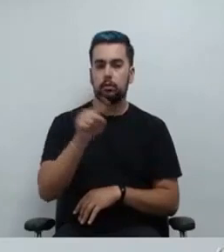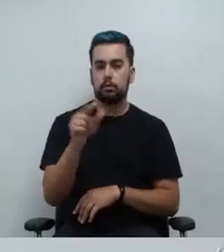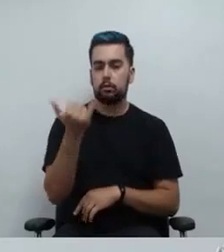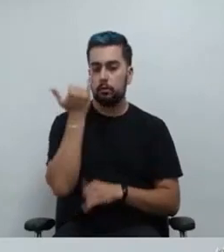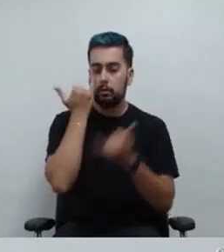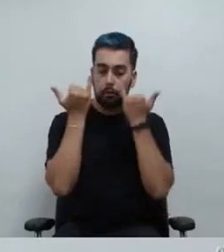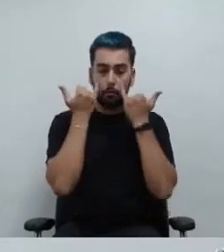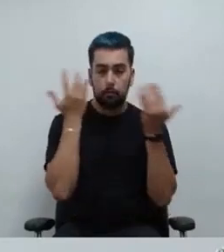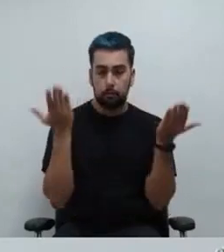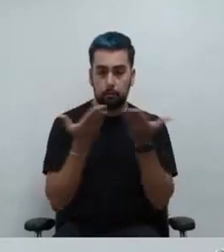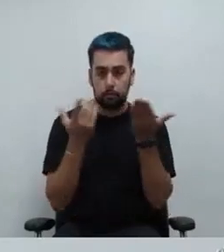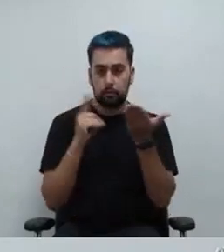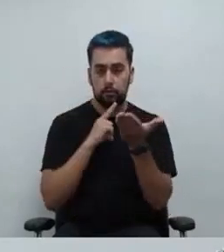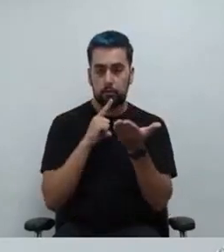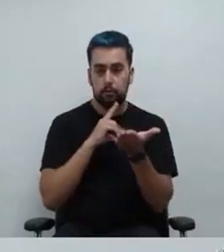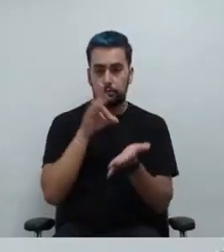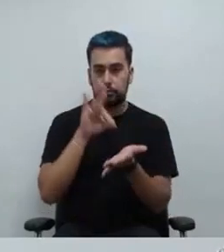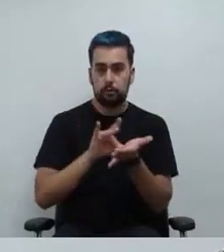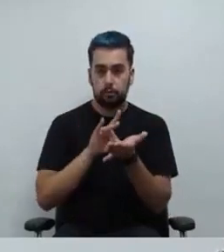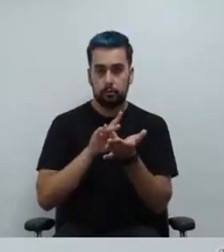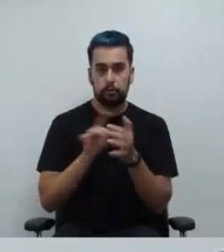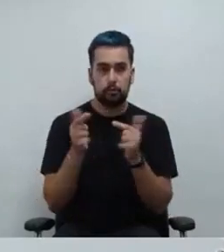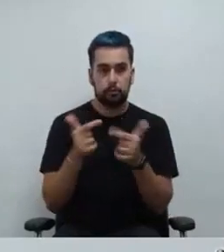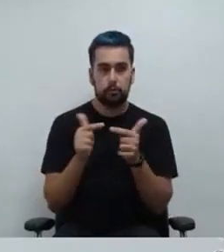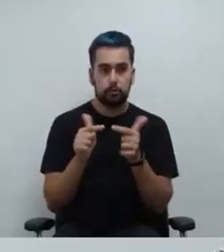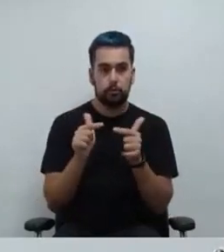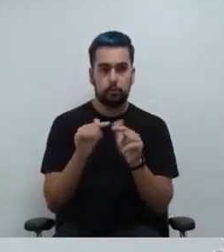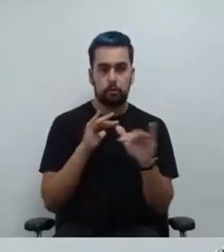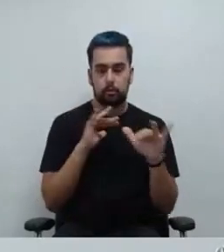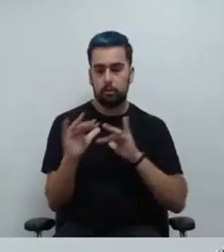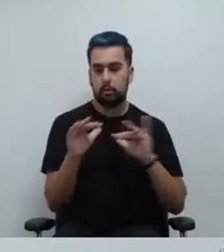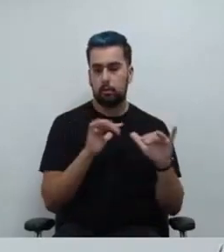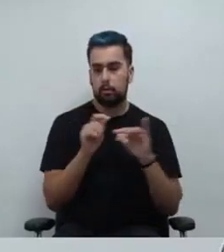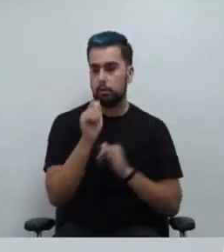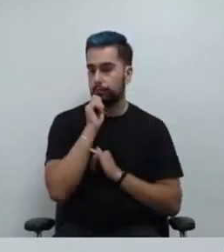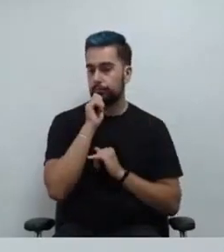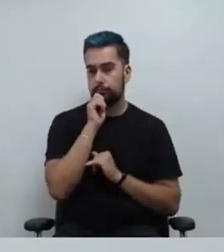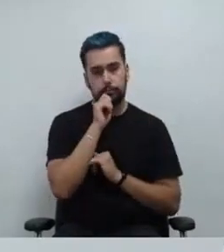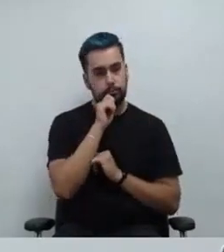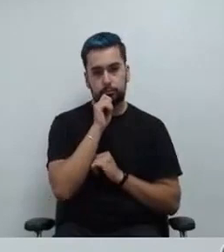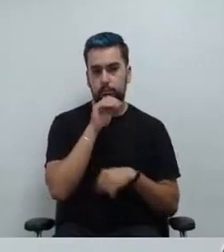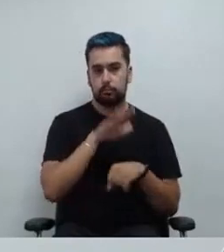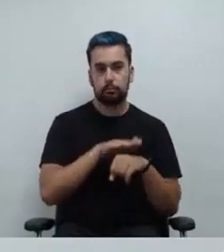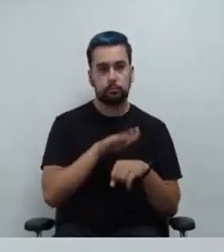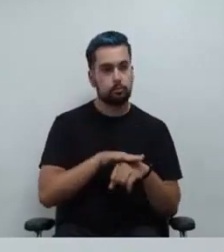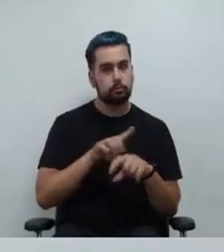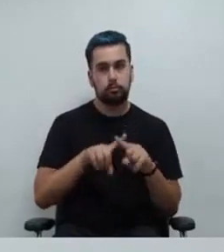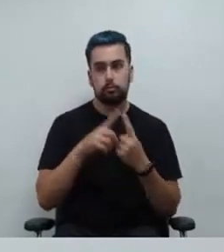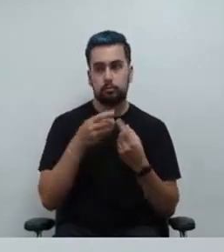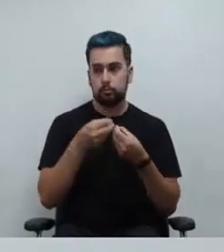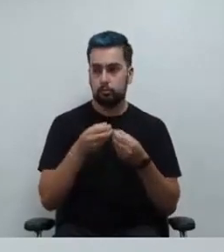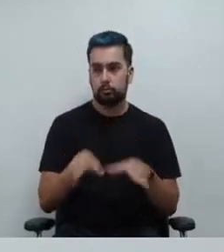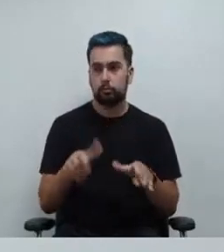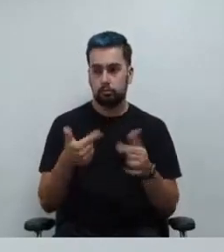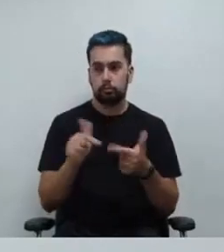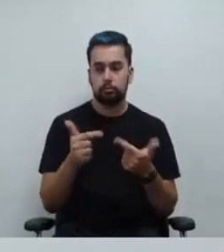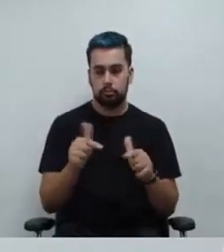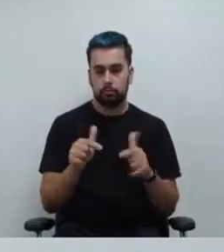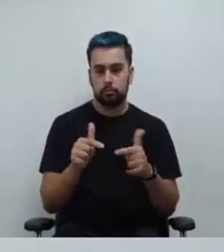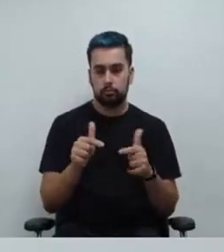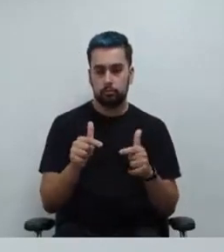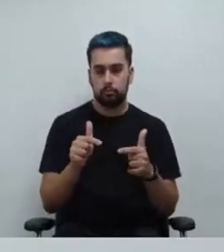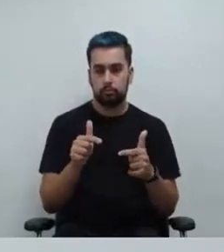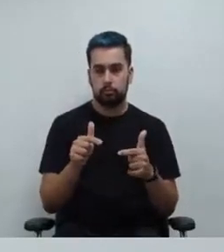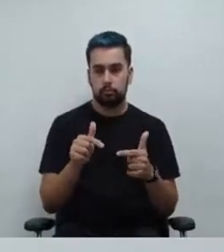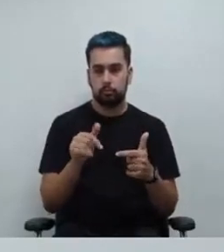que, de fato, houve uma questão que não houve a manifestação ainda sobre o indeferimento, mas não há prejuízo, porque caso haja